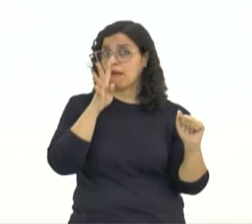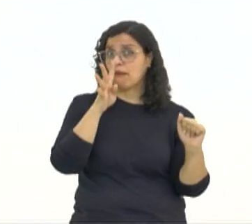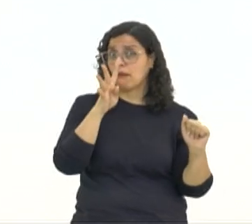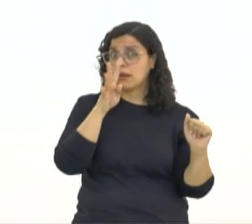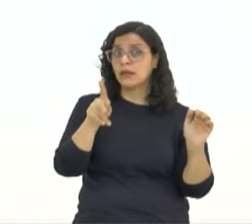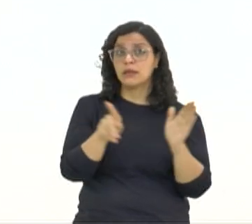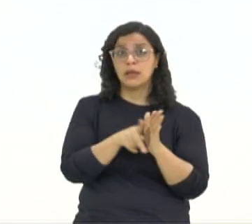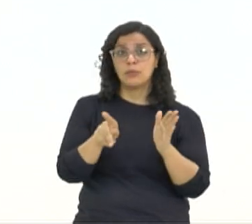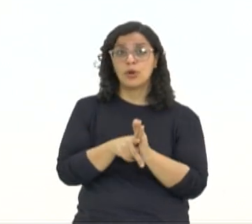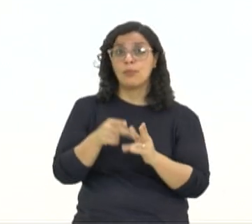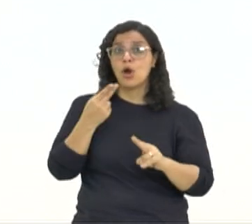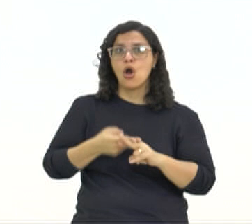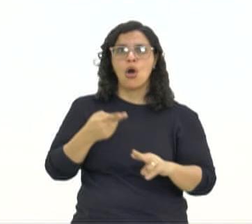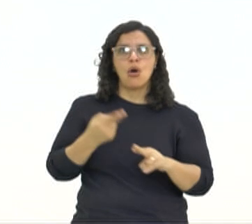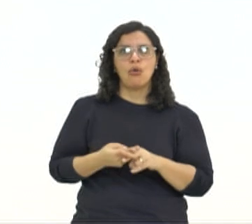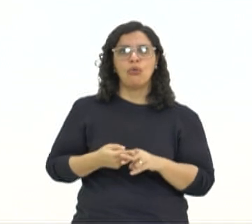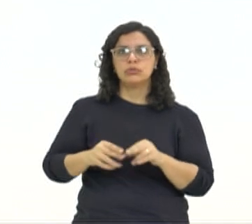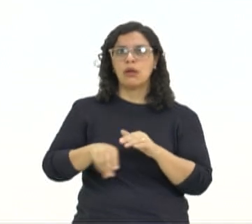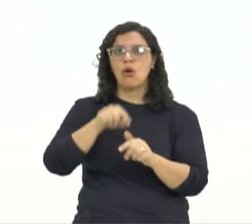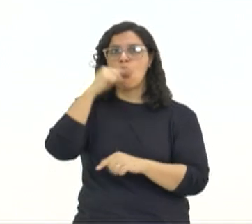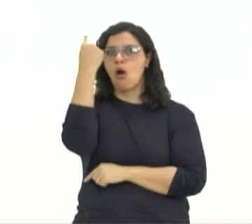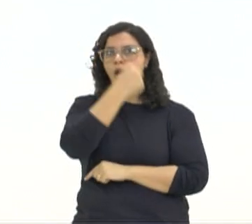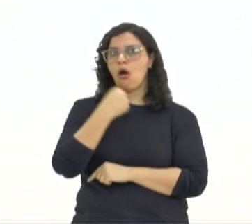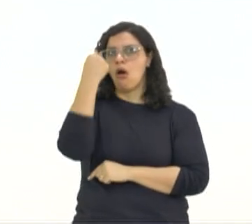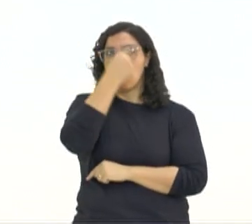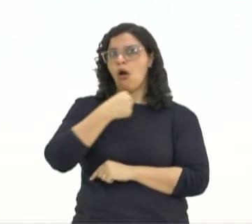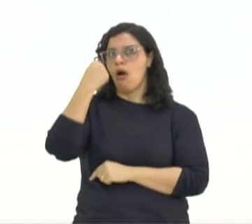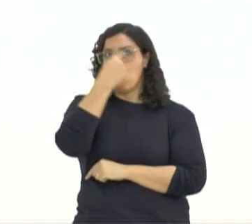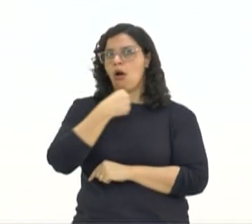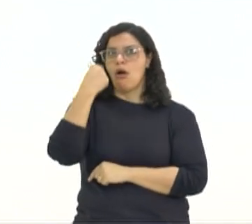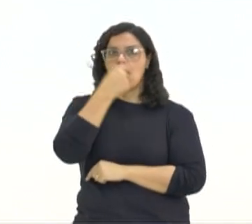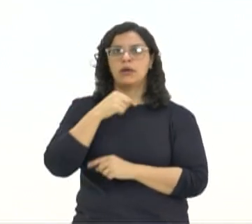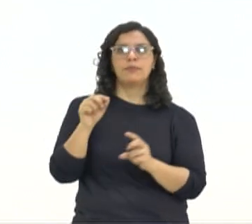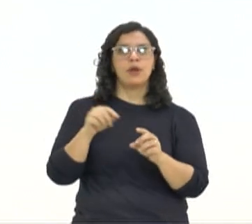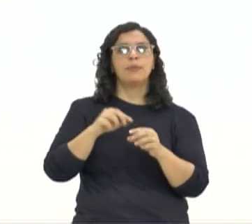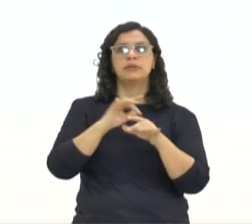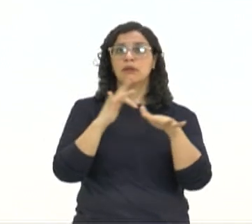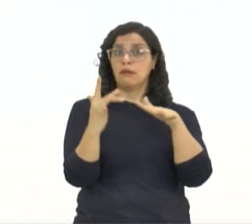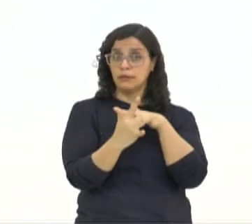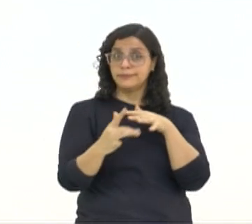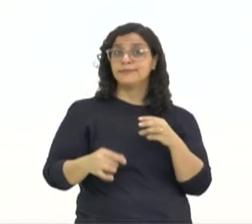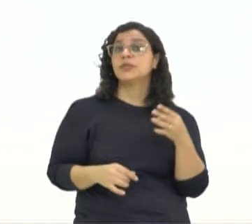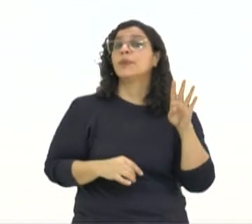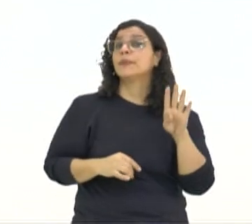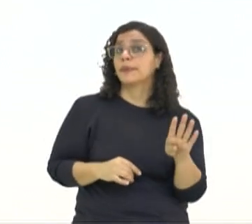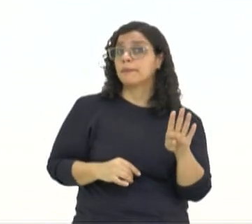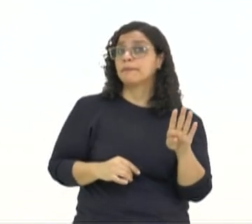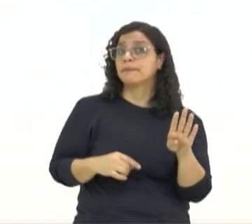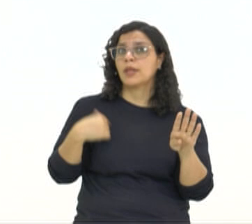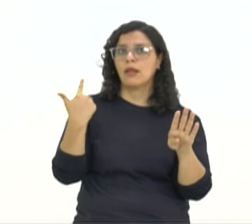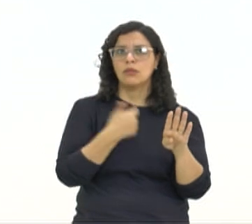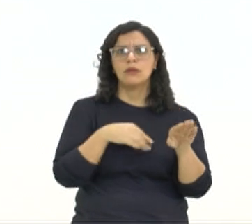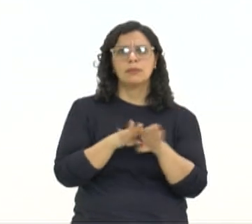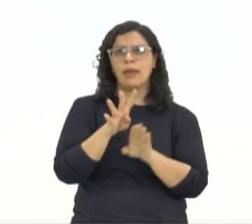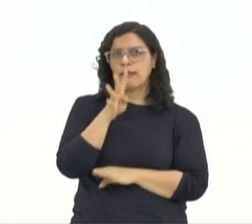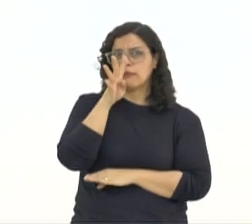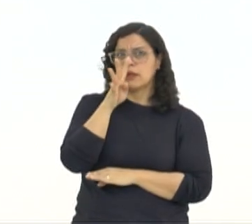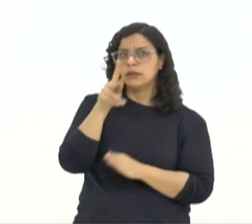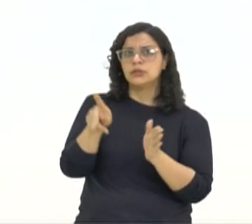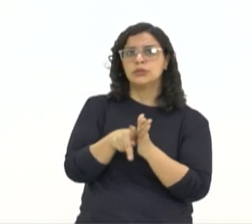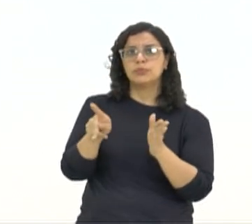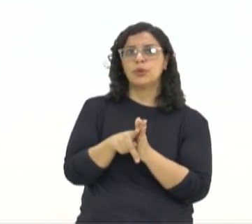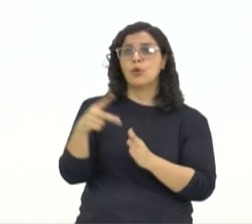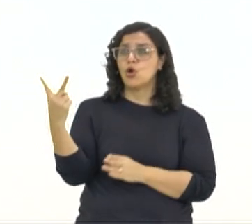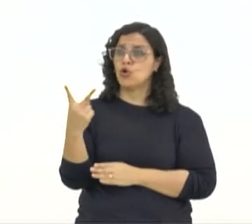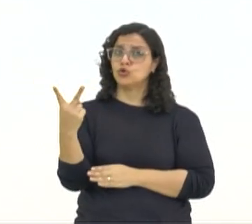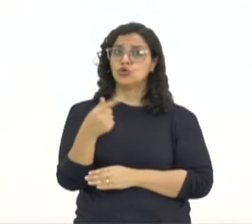ao uso excessivo de uma rede social? Será que é a crítica ao uso excessivo de uma rede? Ou B, crítica a los